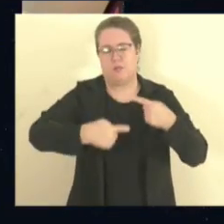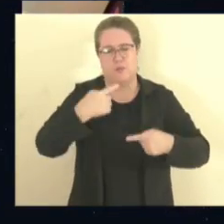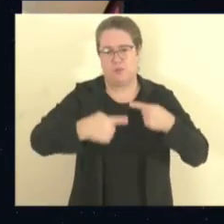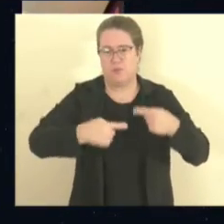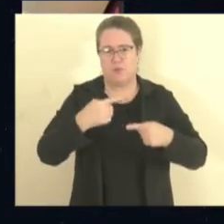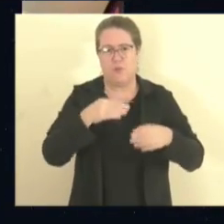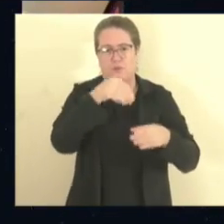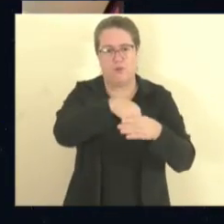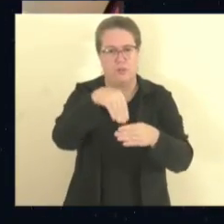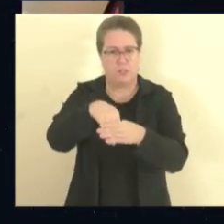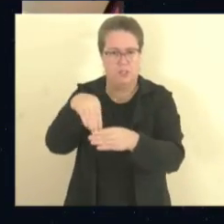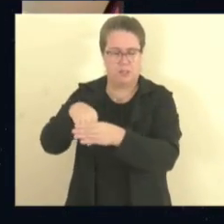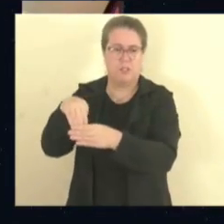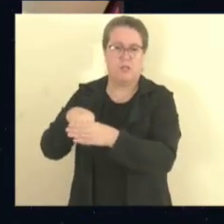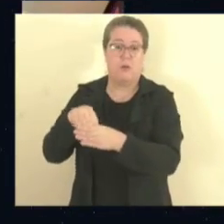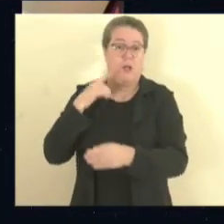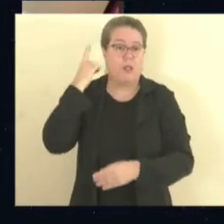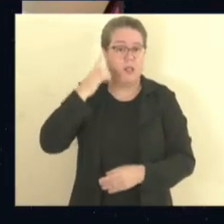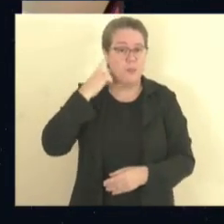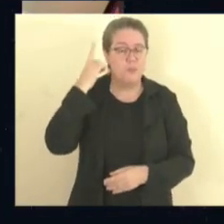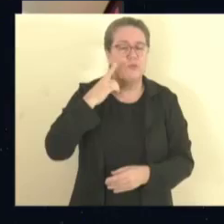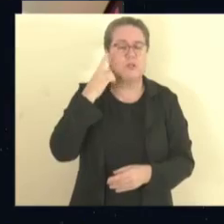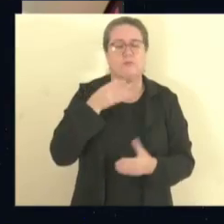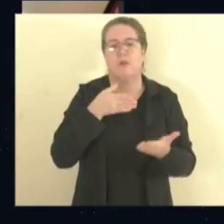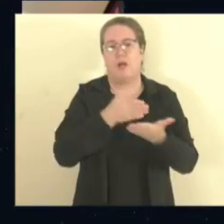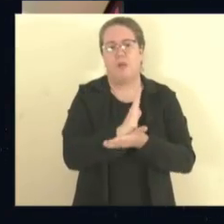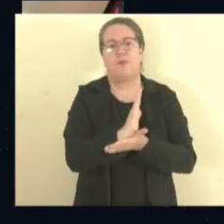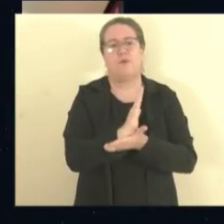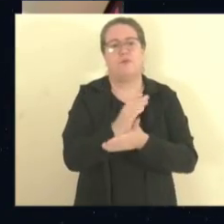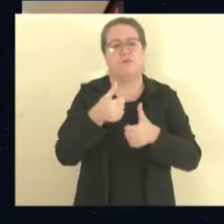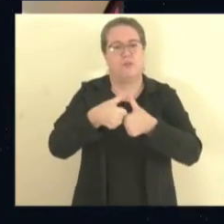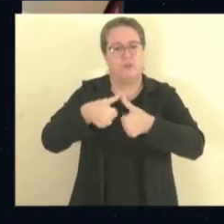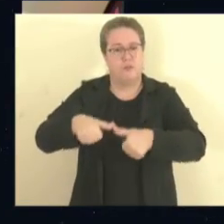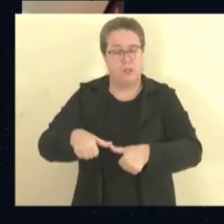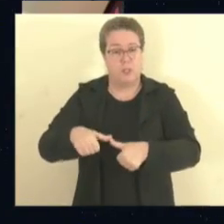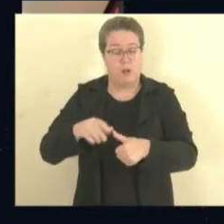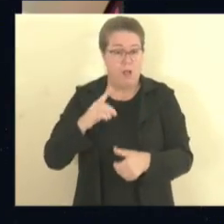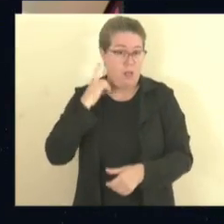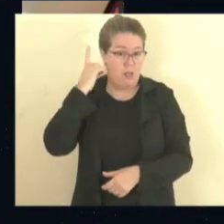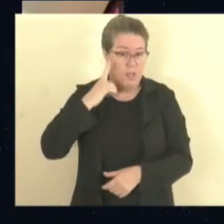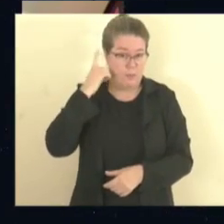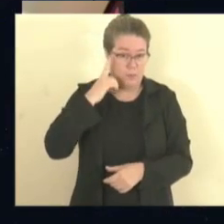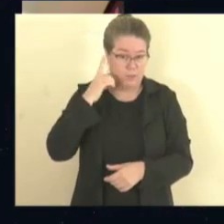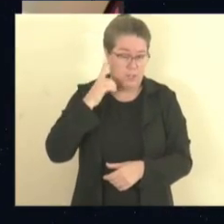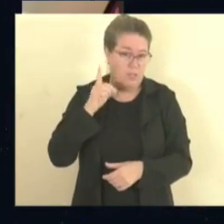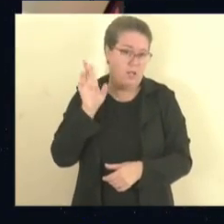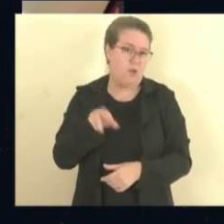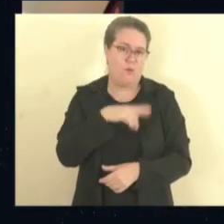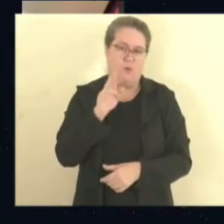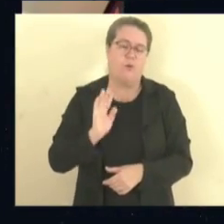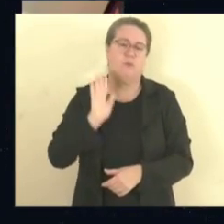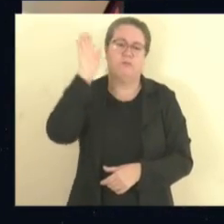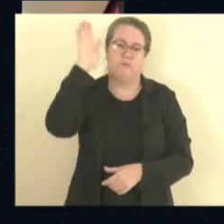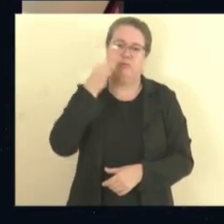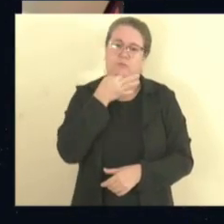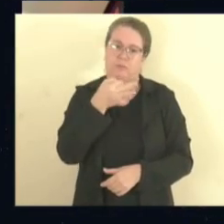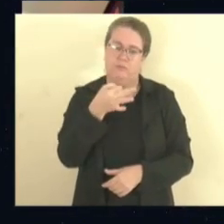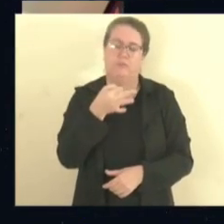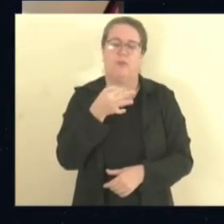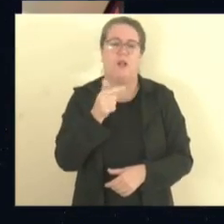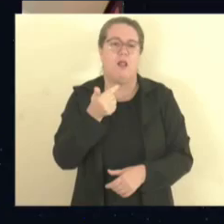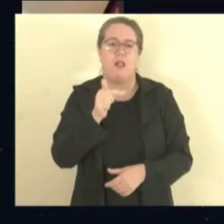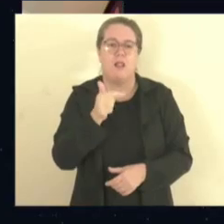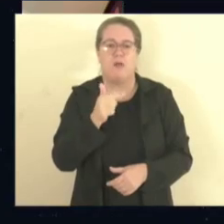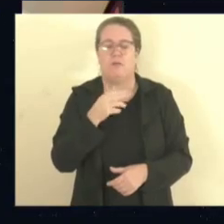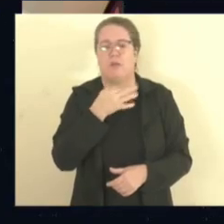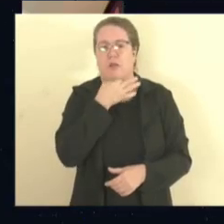em votação. Os deputados e deputadas que aprovam permaneçam como estão, os contrários se manifestem verbalmente. Não havendo